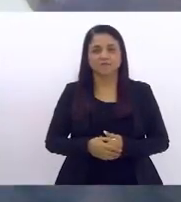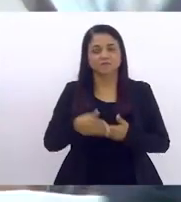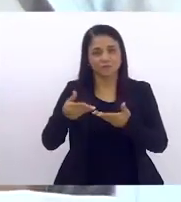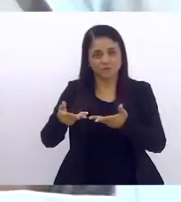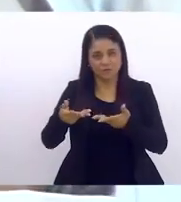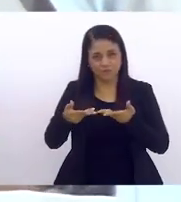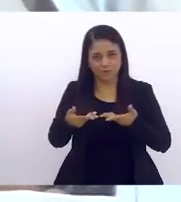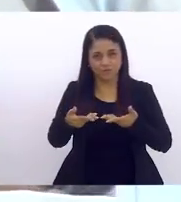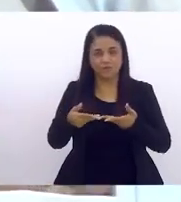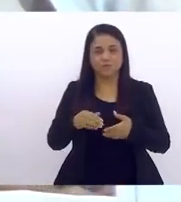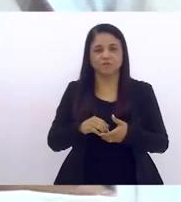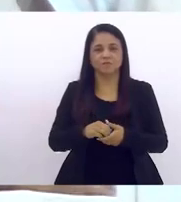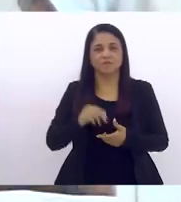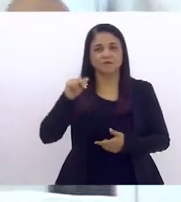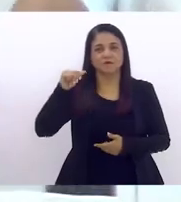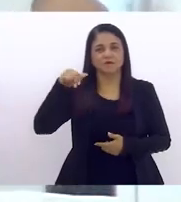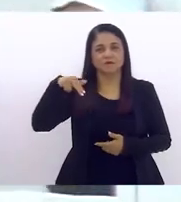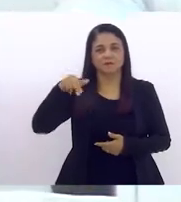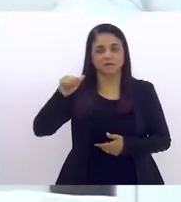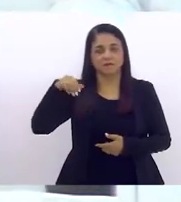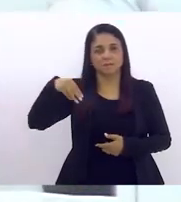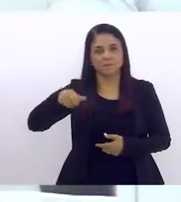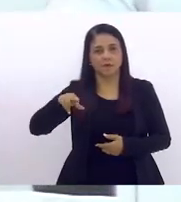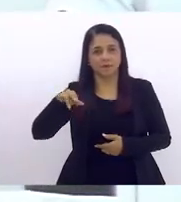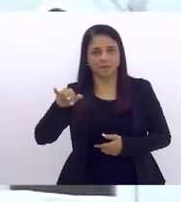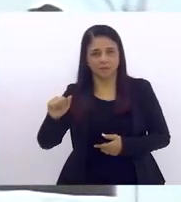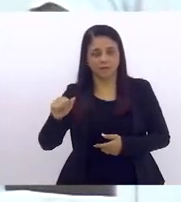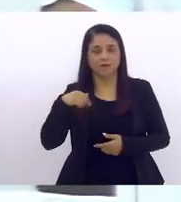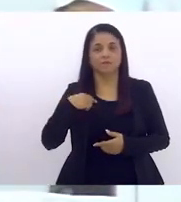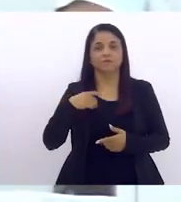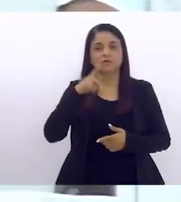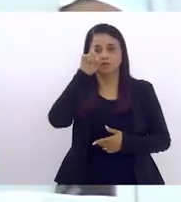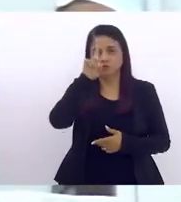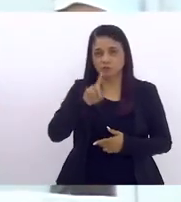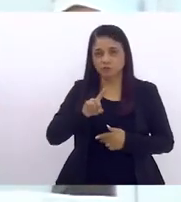Convido Ana Maria Corbo, diretora da Escola